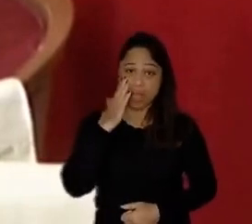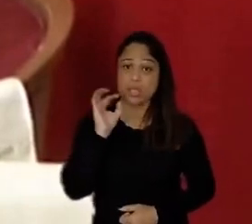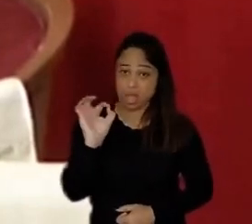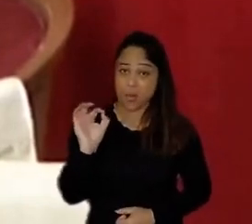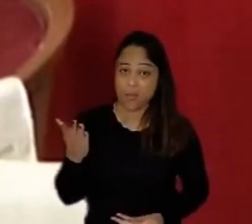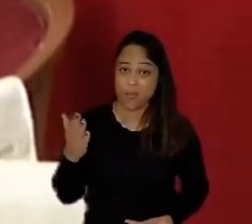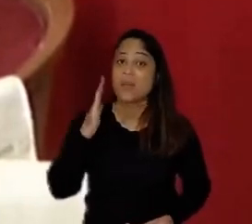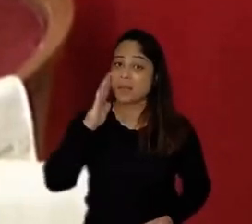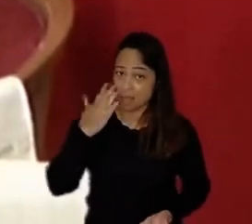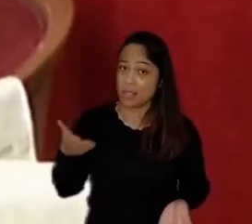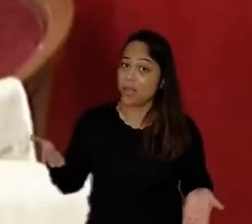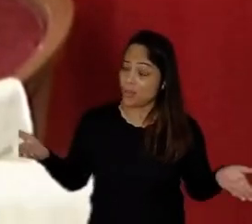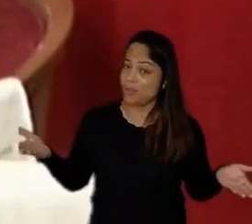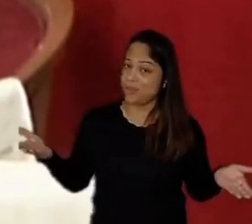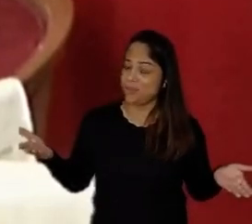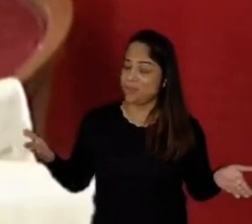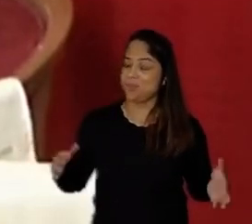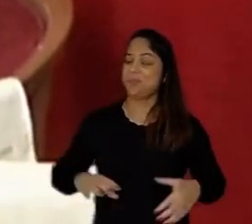aí.